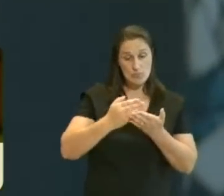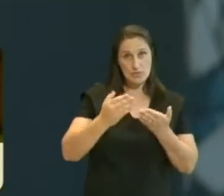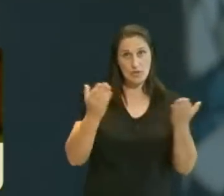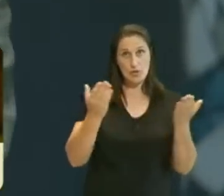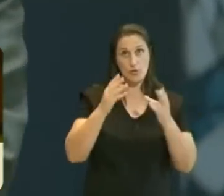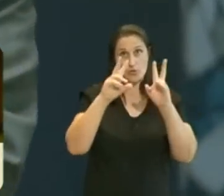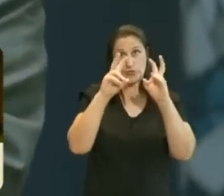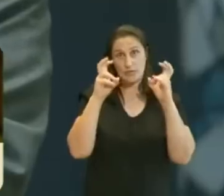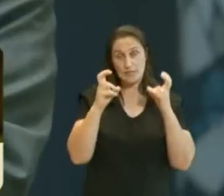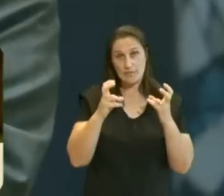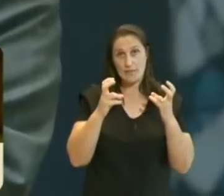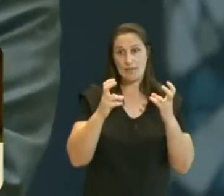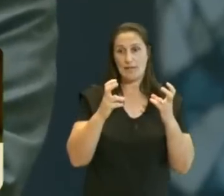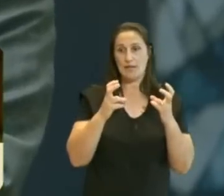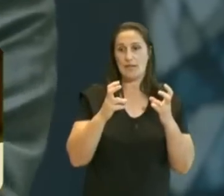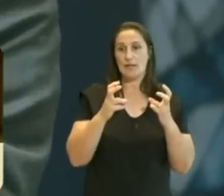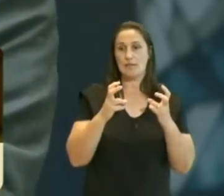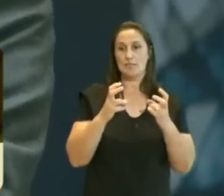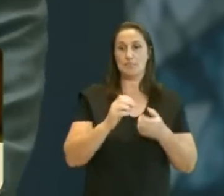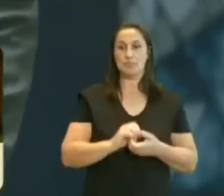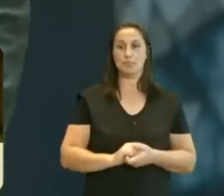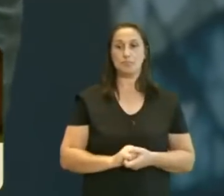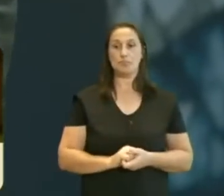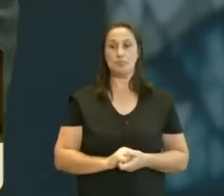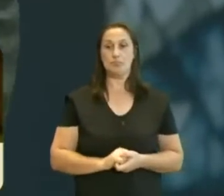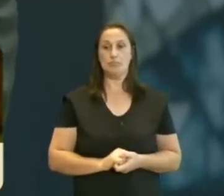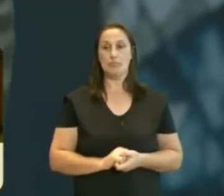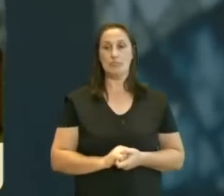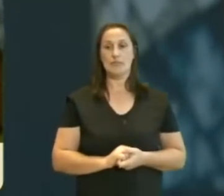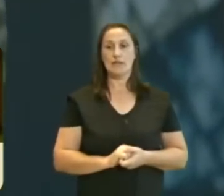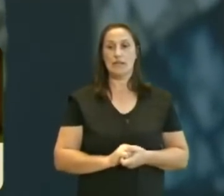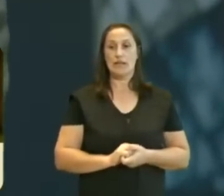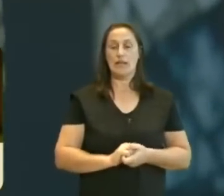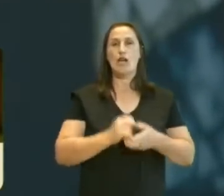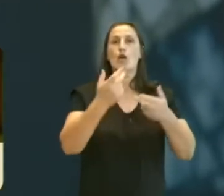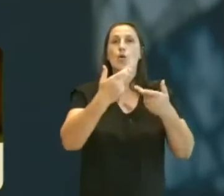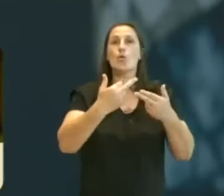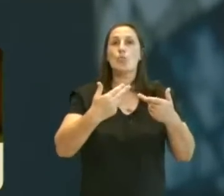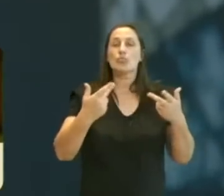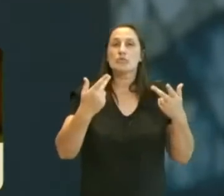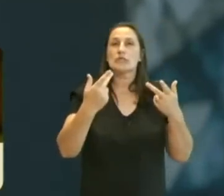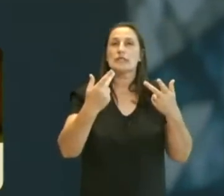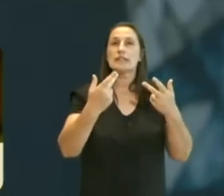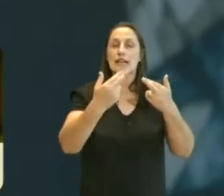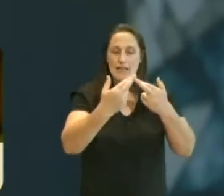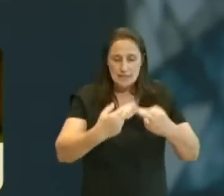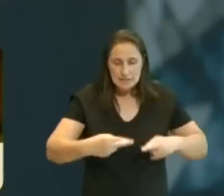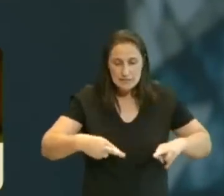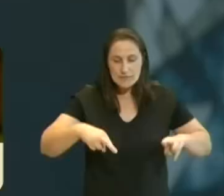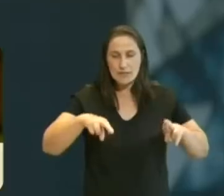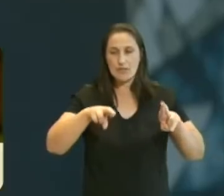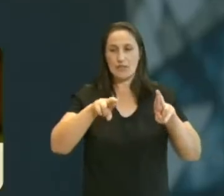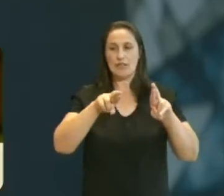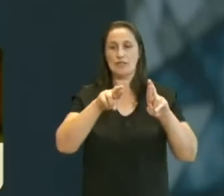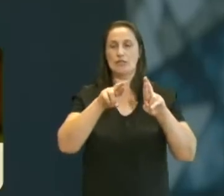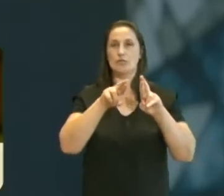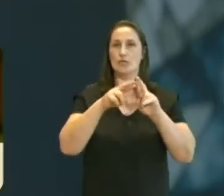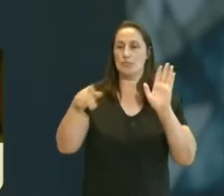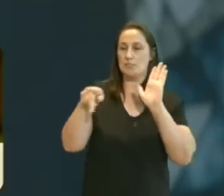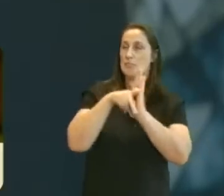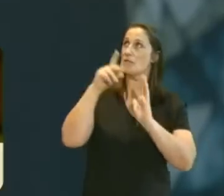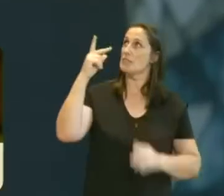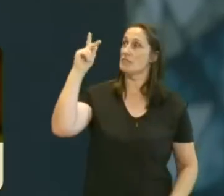dessa série, aquelas ações renovadoras, aquelas ações restauradoras de